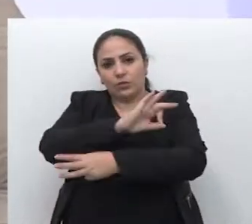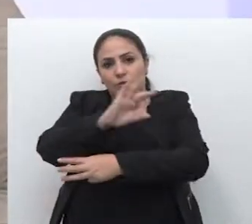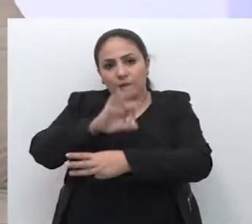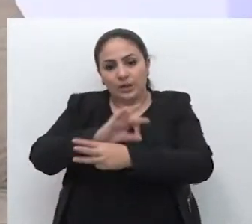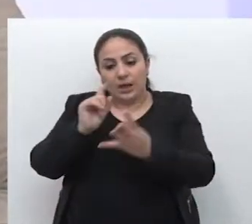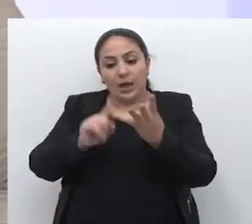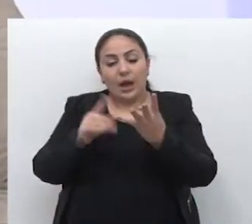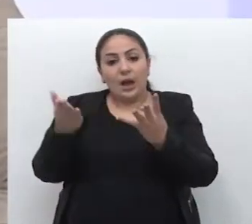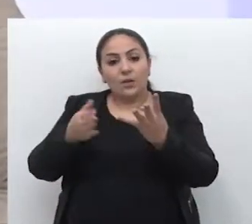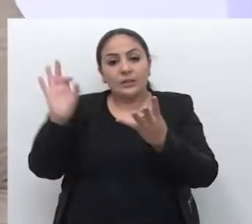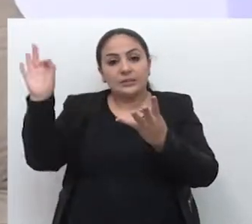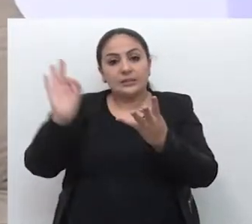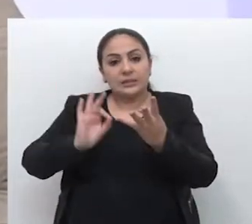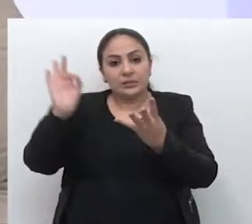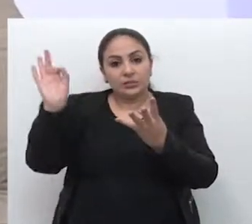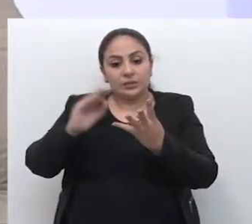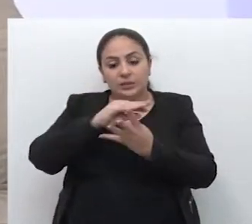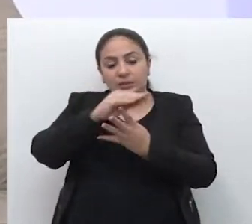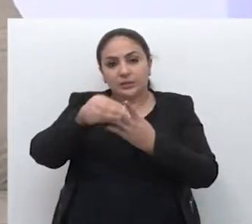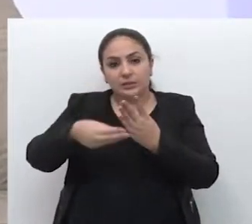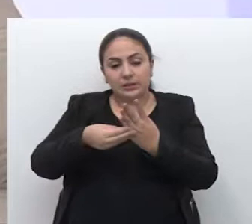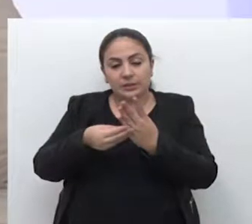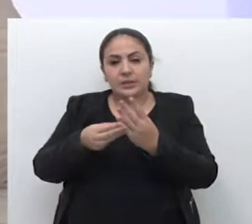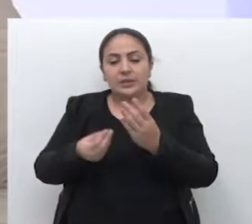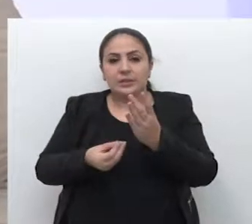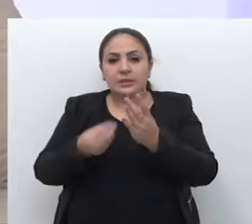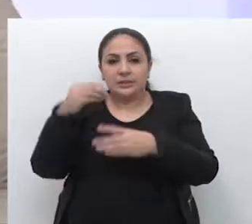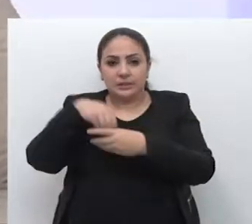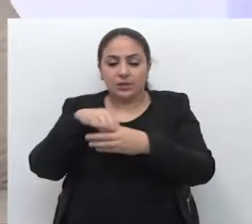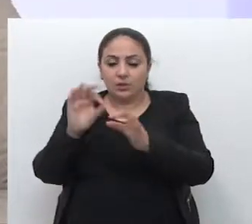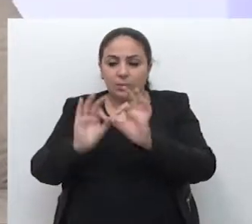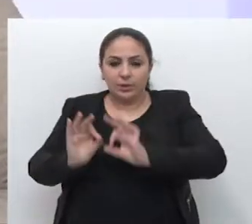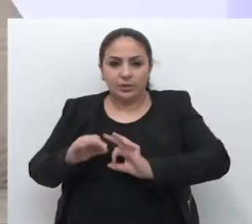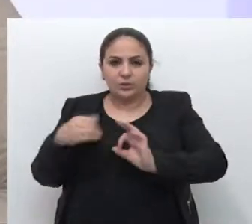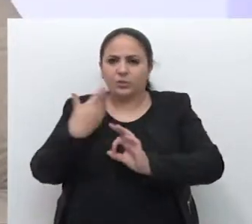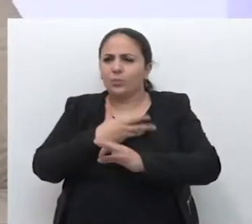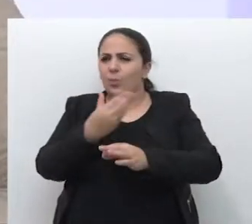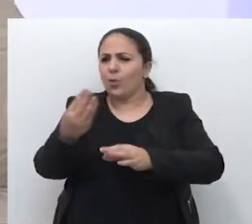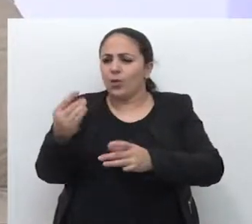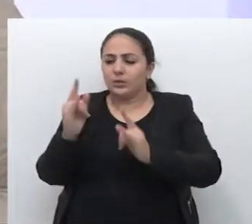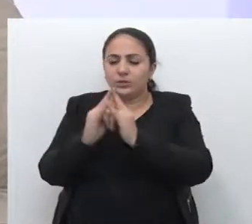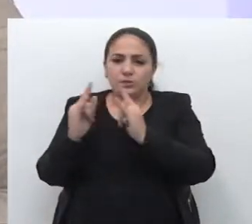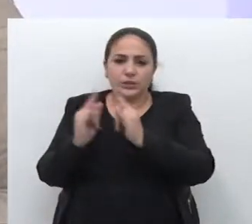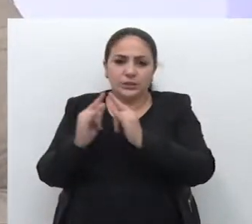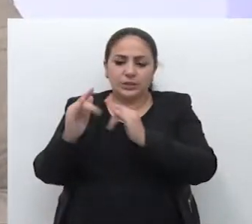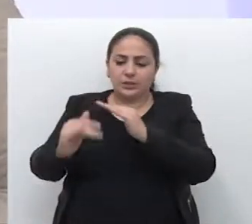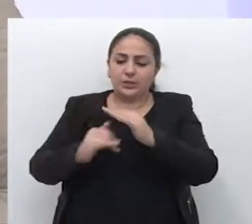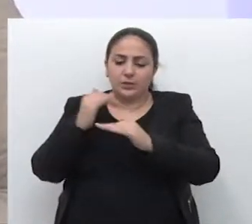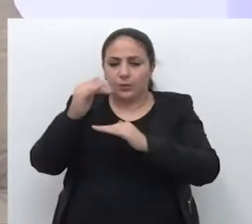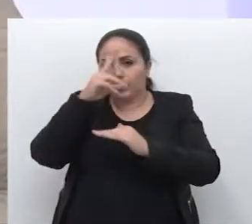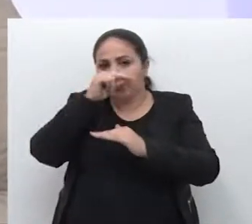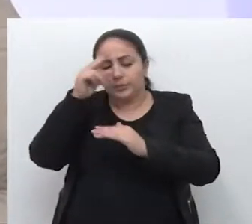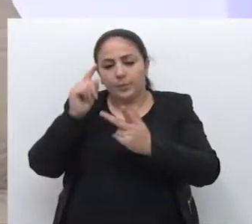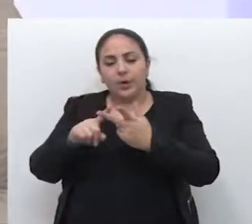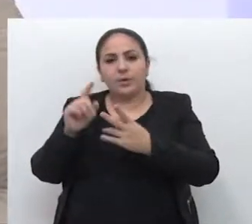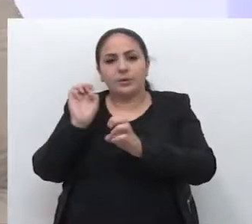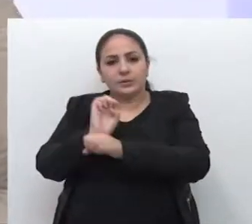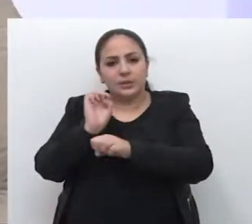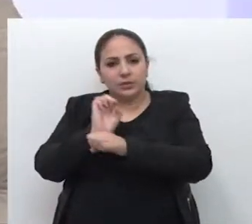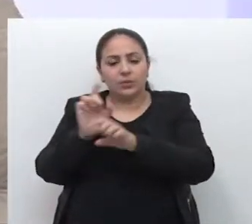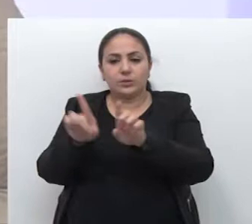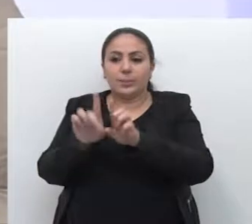temos também a questão das estatísticas. Então, dentro deste plano, são várias entidades a nível